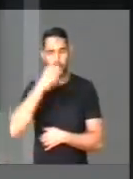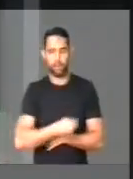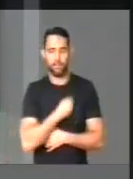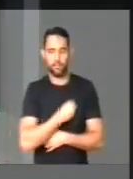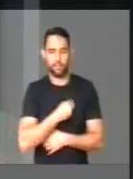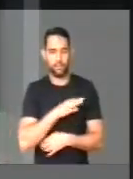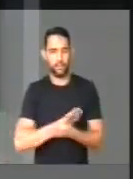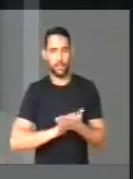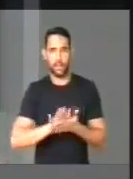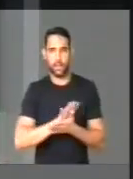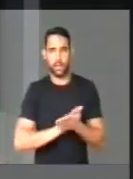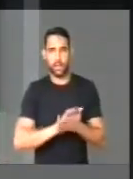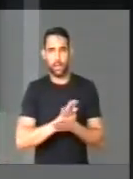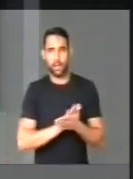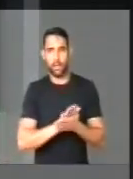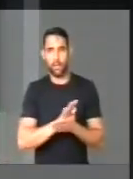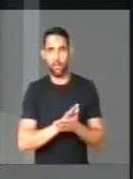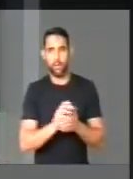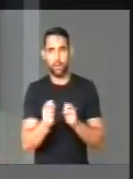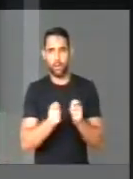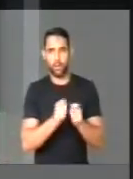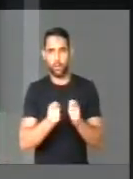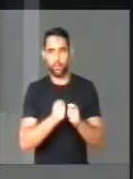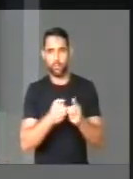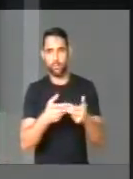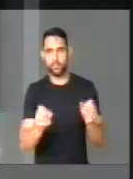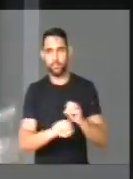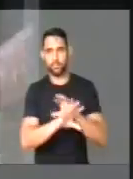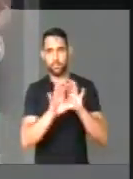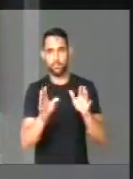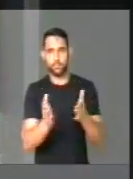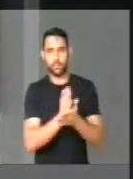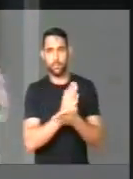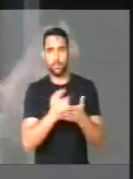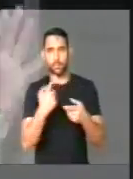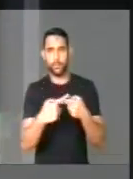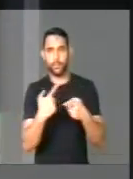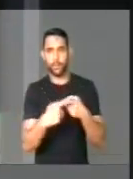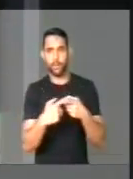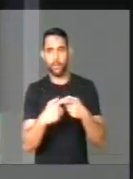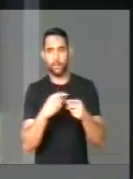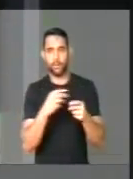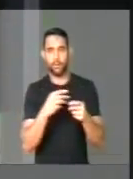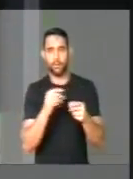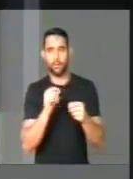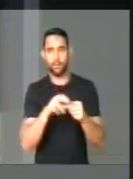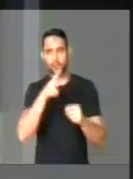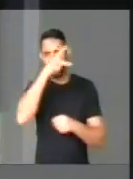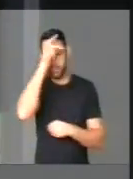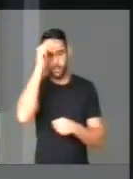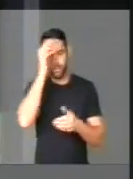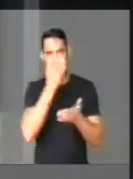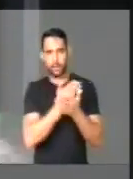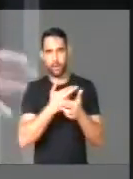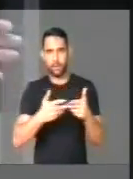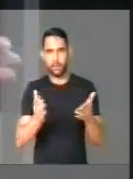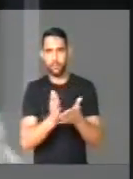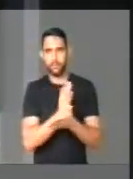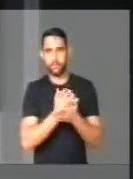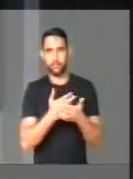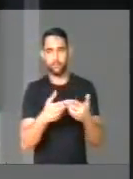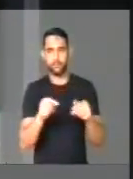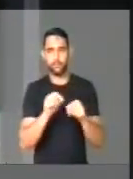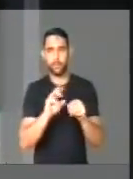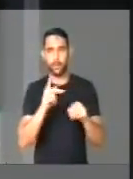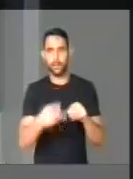viva sem um setor de controle e transparência, porque o prefeito acaba indo para a cadeia no final da sua administração. Então,